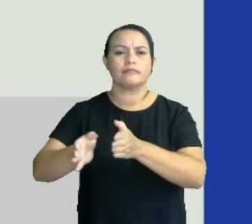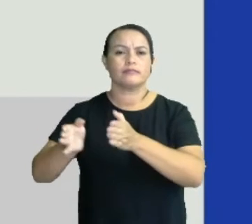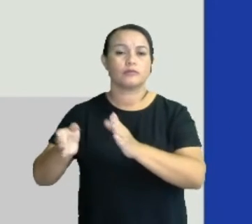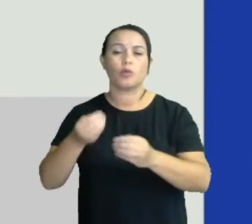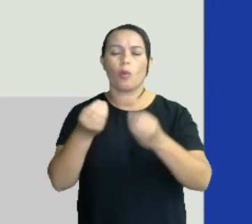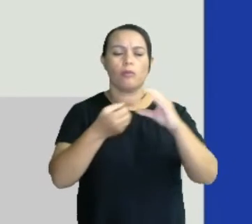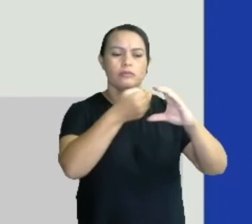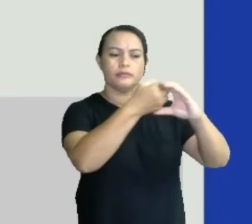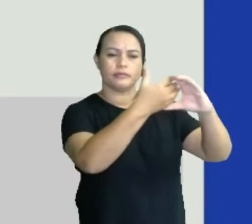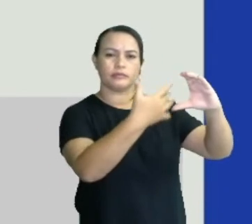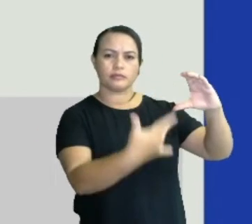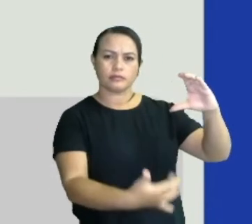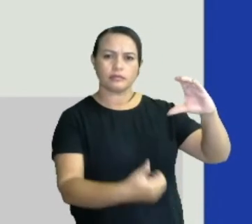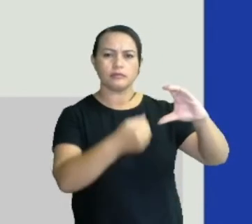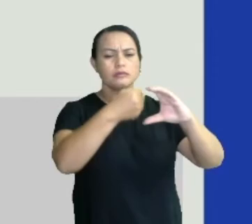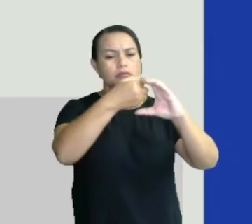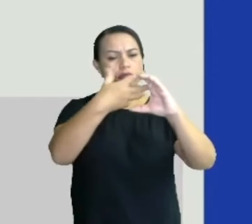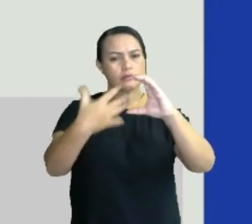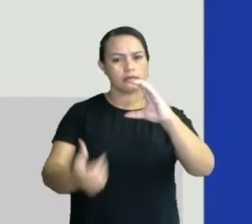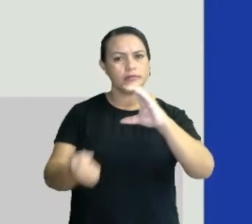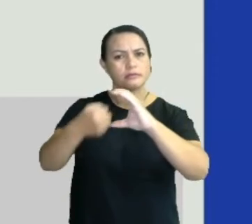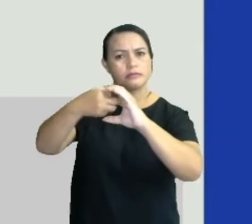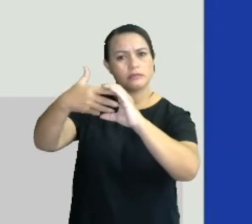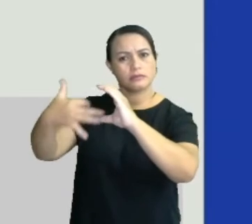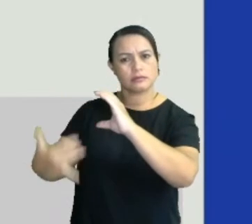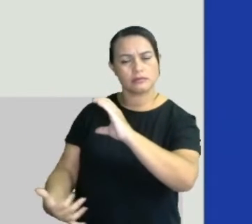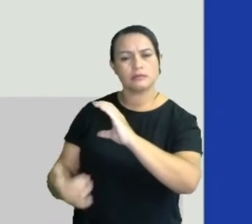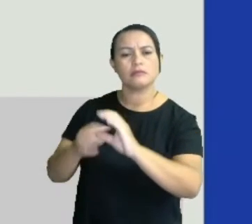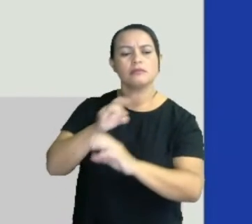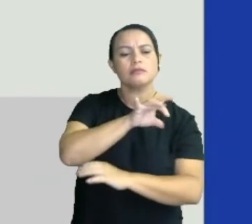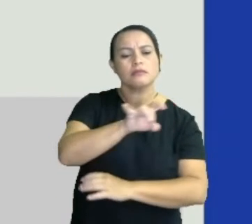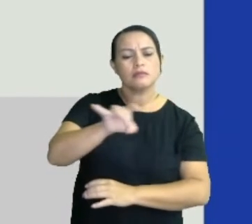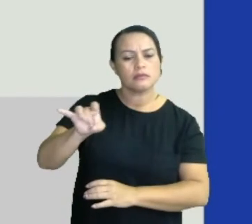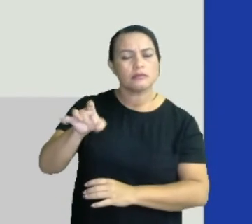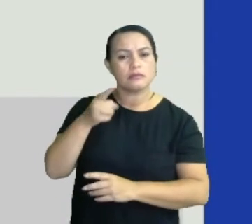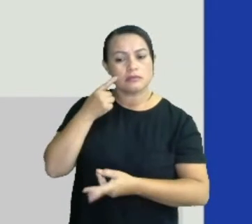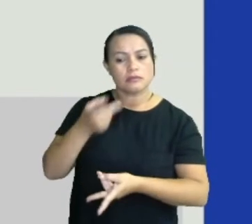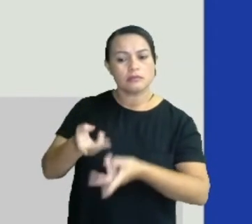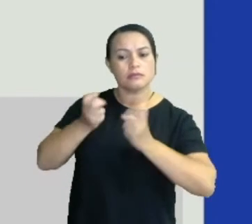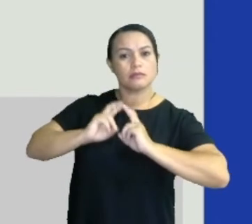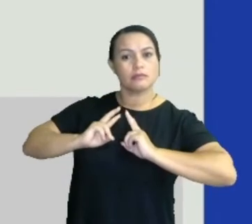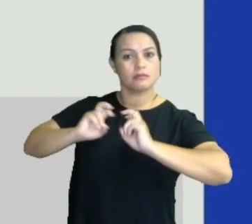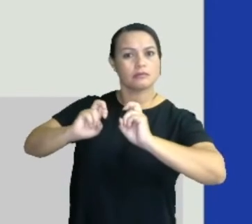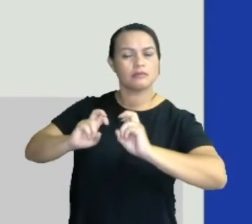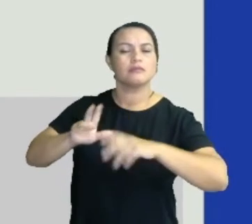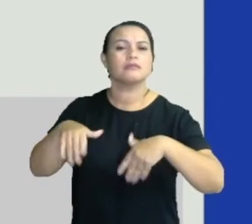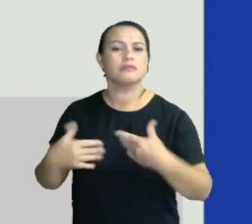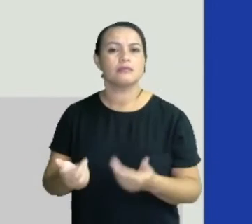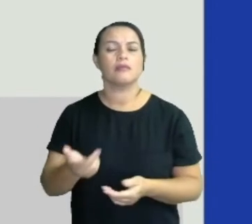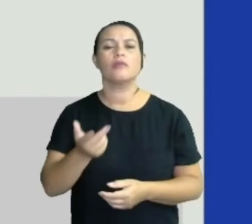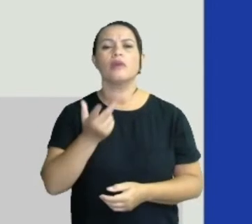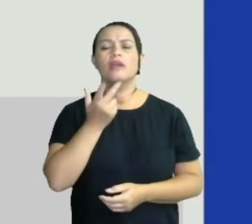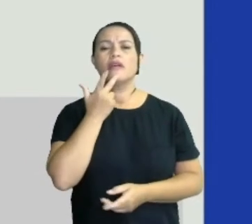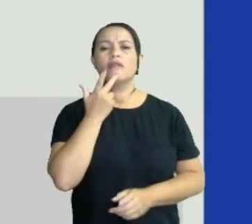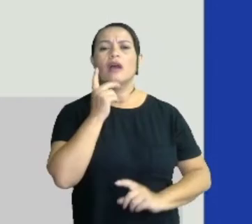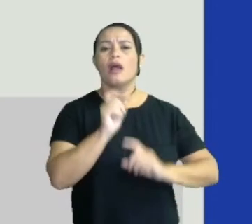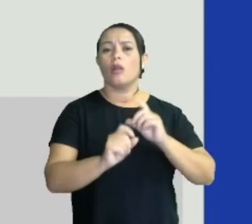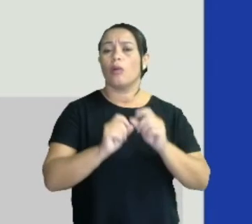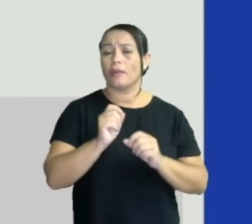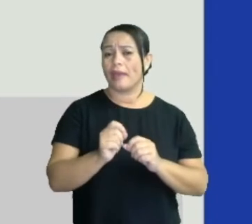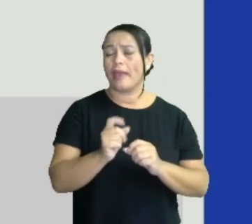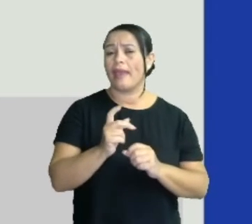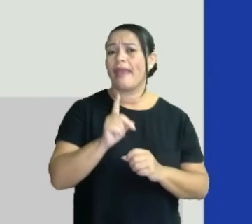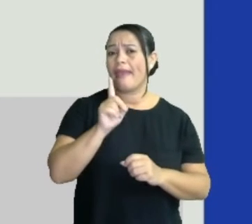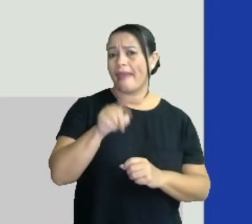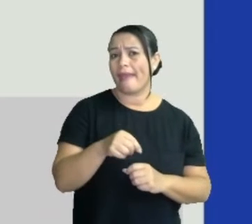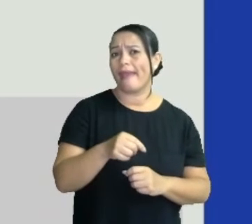de características que cada um se identifica. Então, quando a gente fala que isso foi um